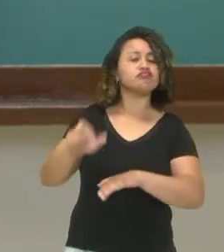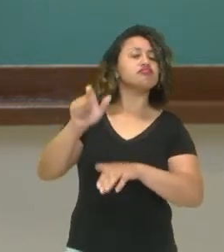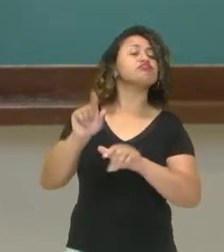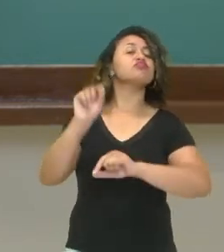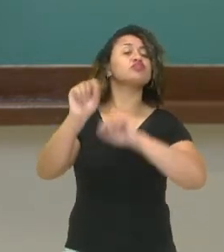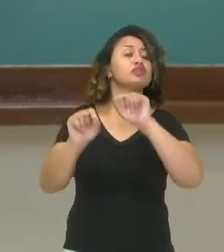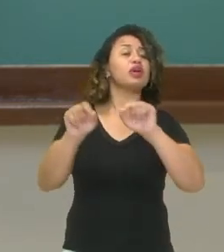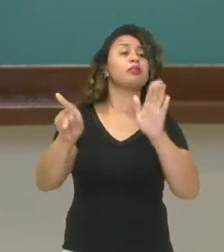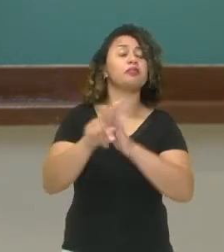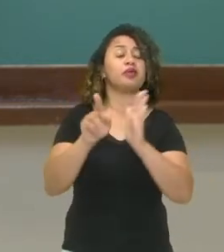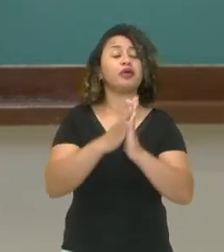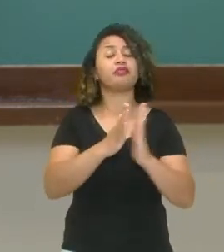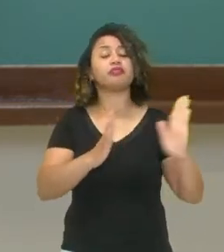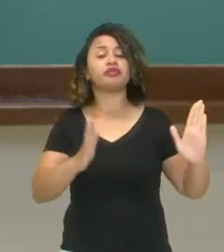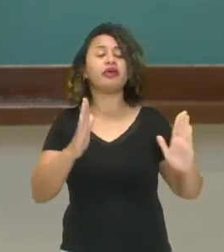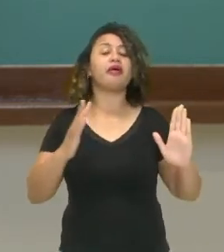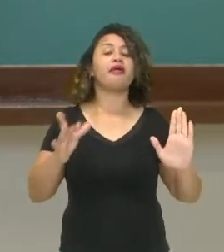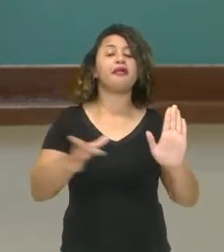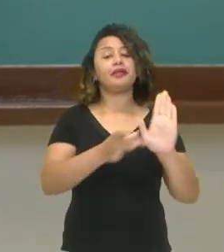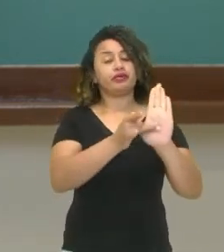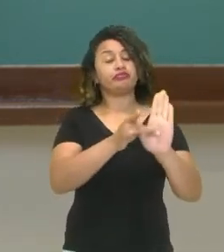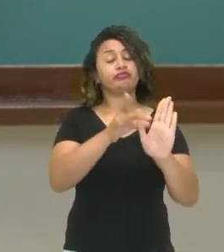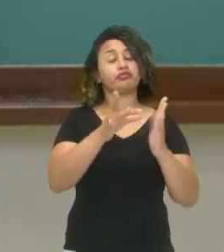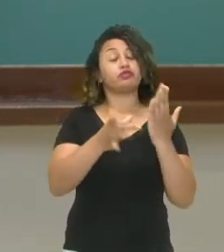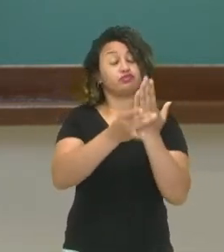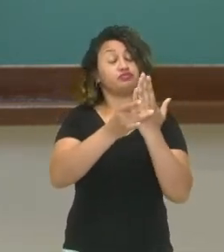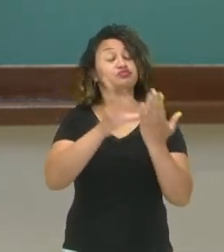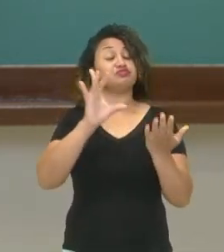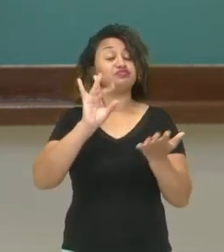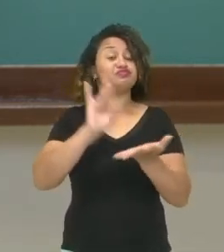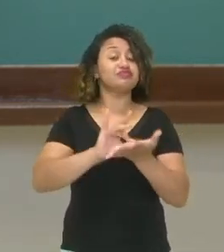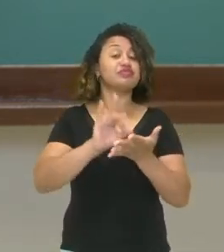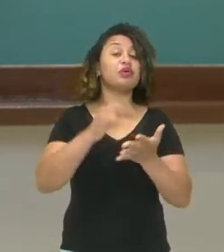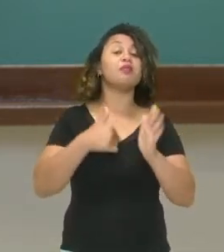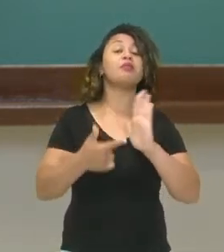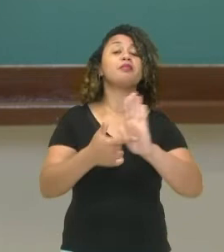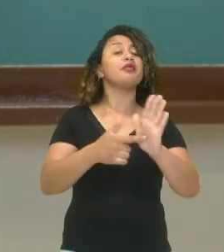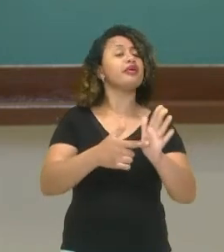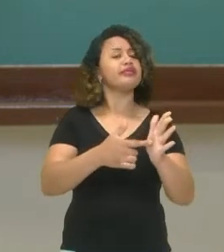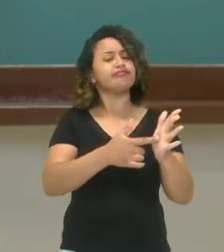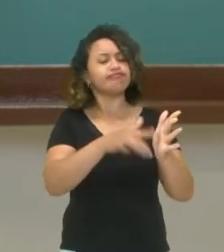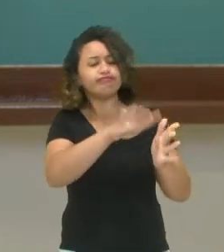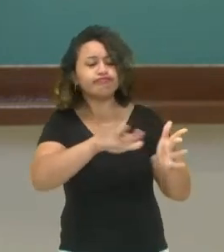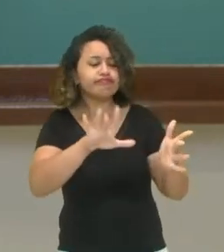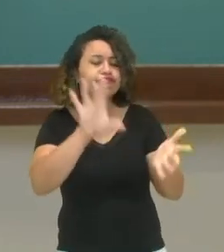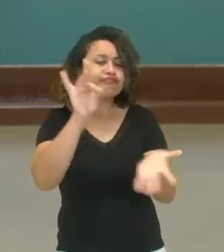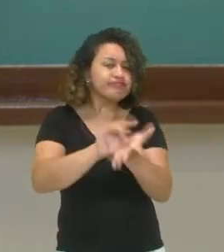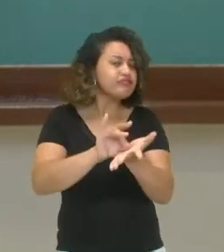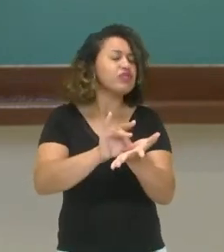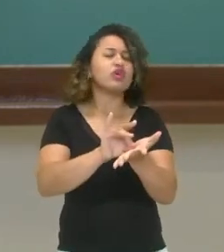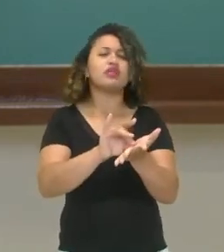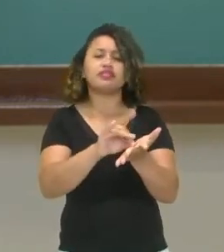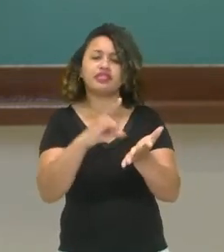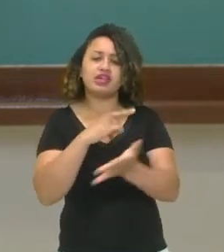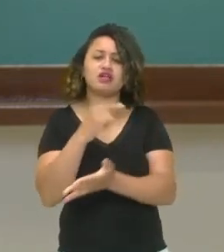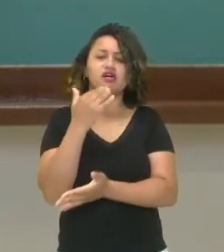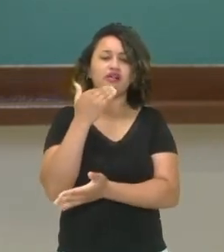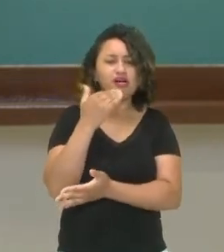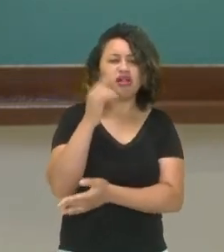ao movimento realista tal como ele é. Retratar a realidade nua e crua, com seus defeitos